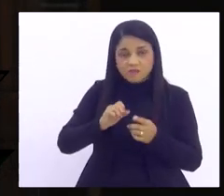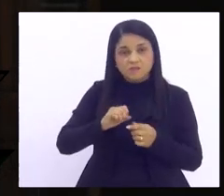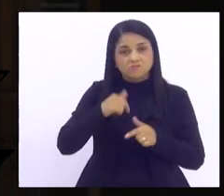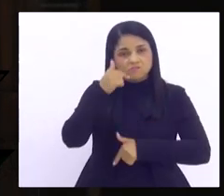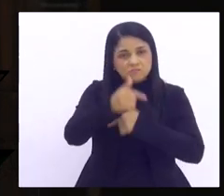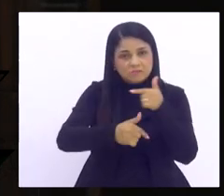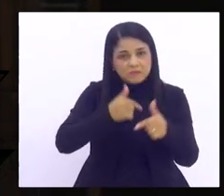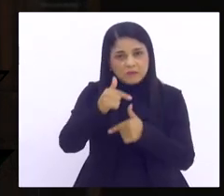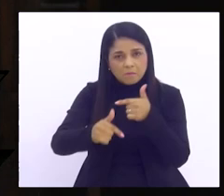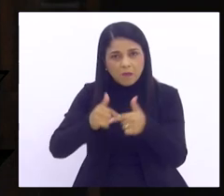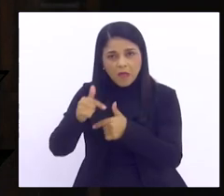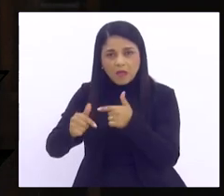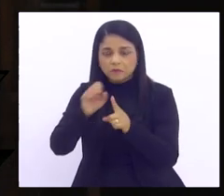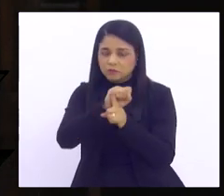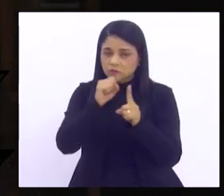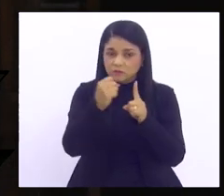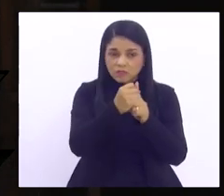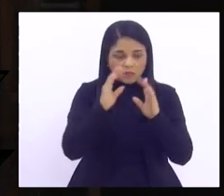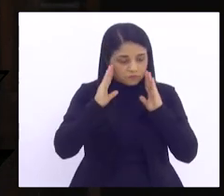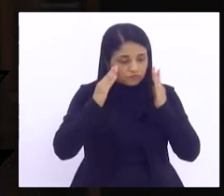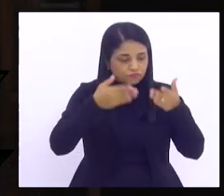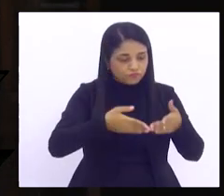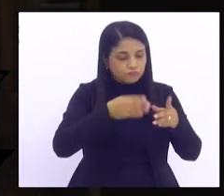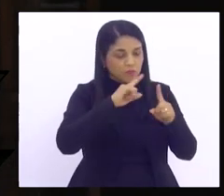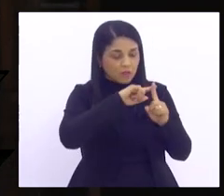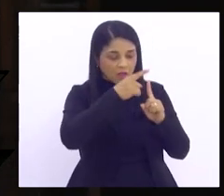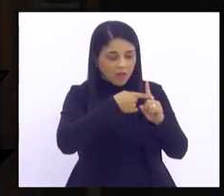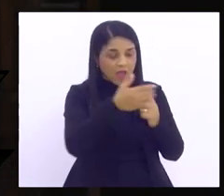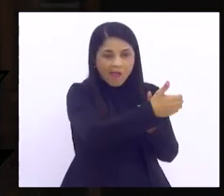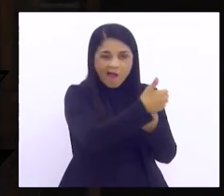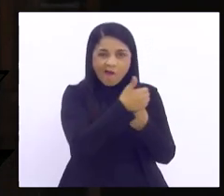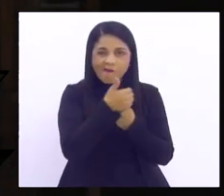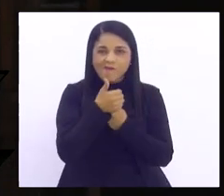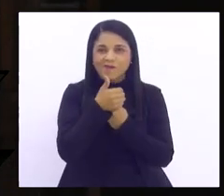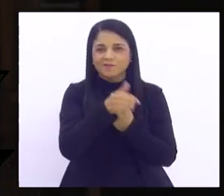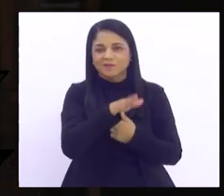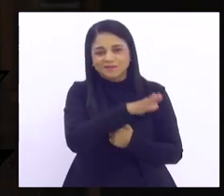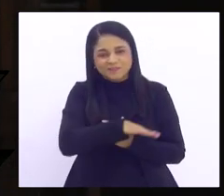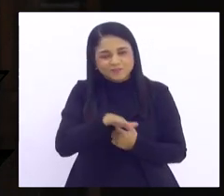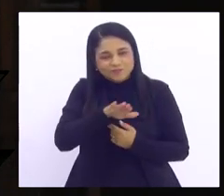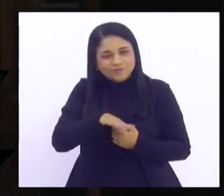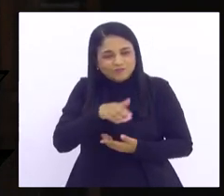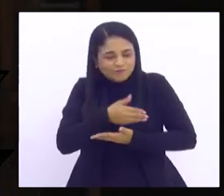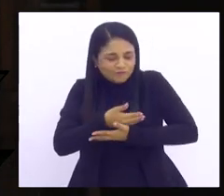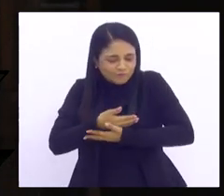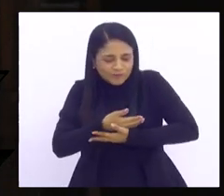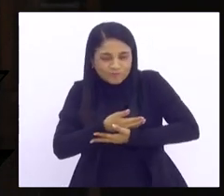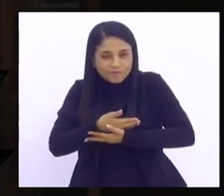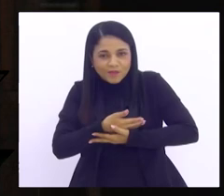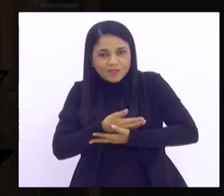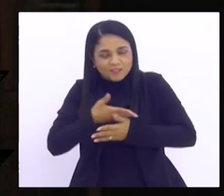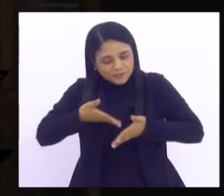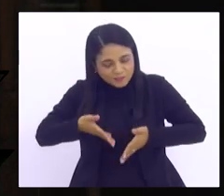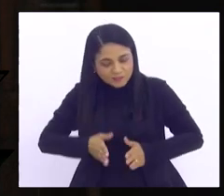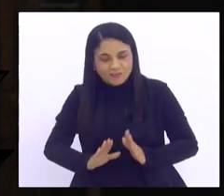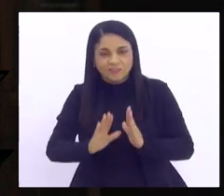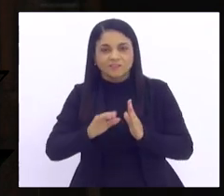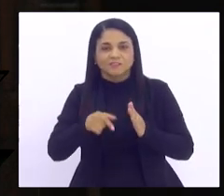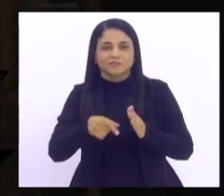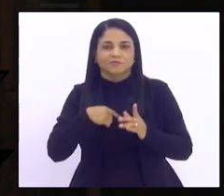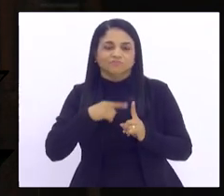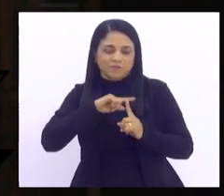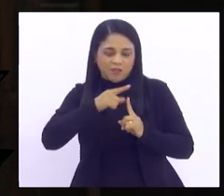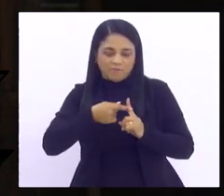do gênero, em prol das gestantes e de acolhimento às crianças nascidas da gravidez não